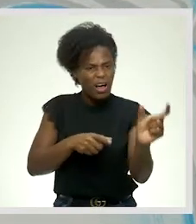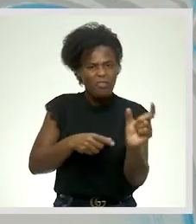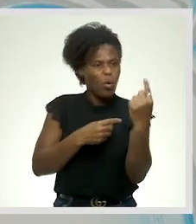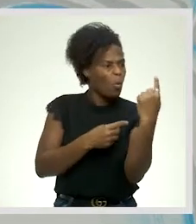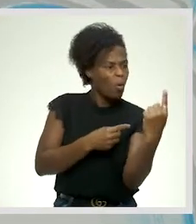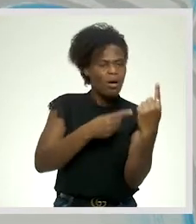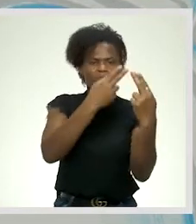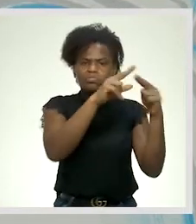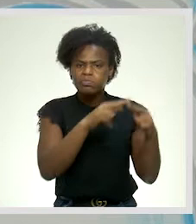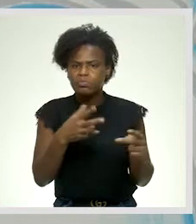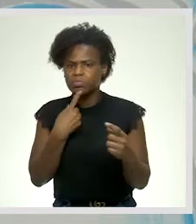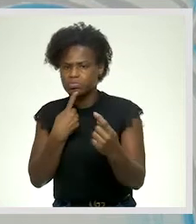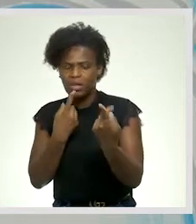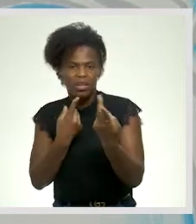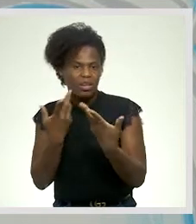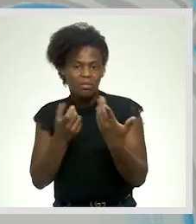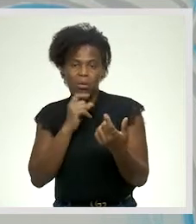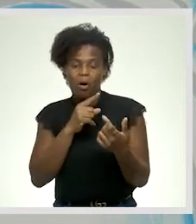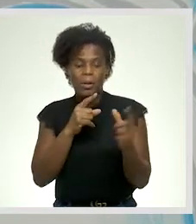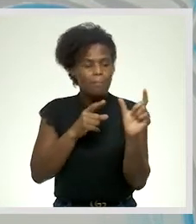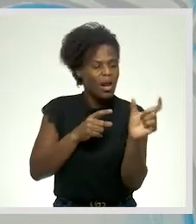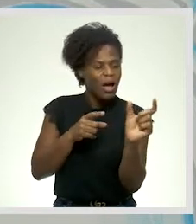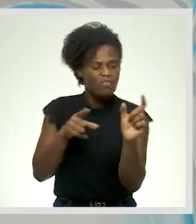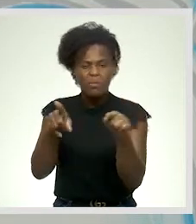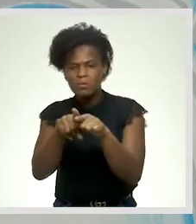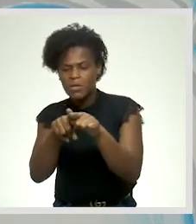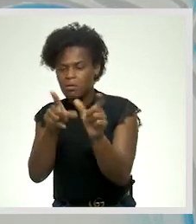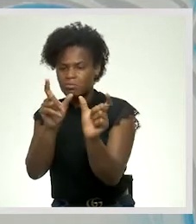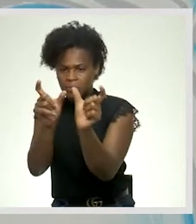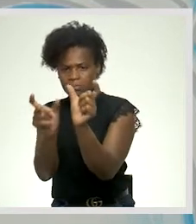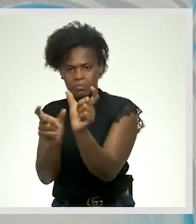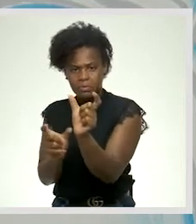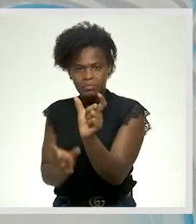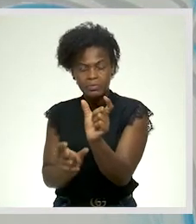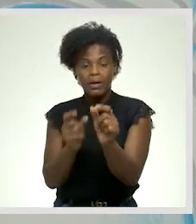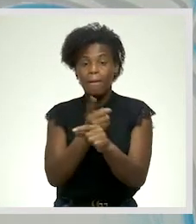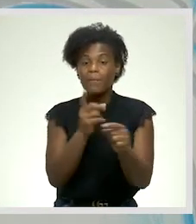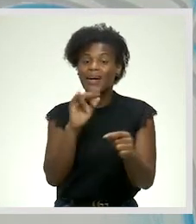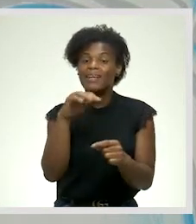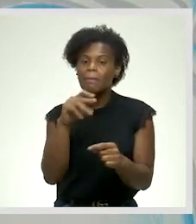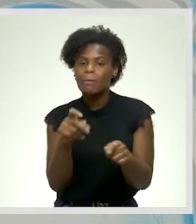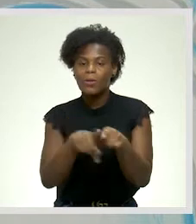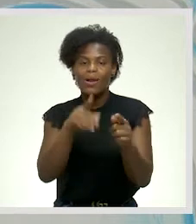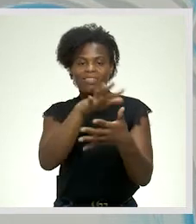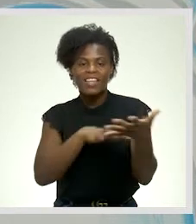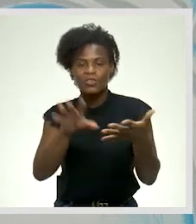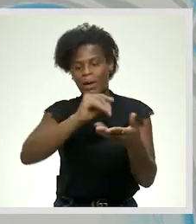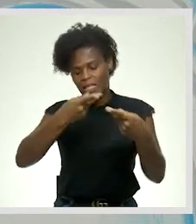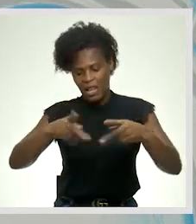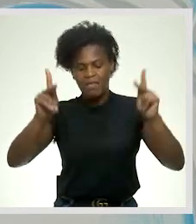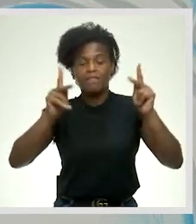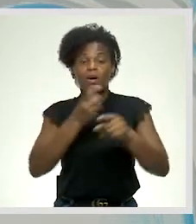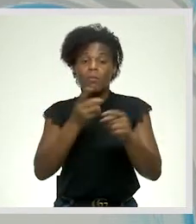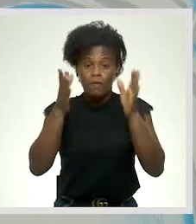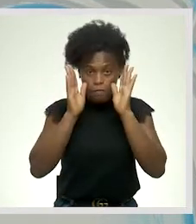plurissignificativas, pode até fazer rima, e etc, porque é um texto com maior liberdade, já que o